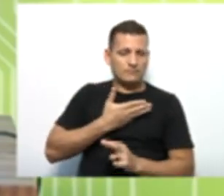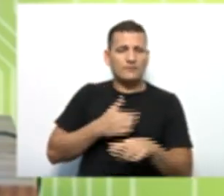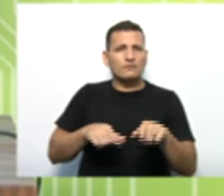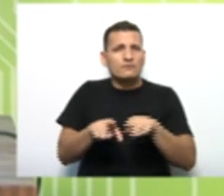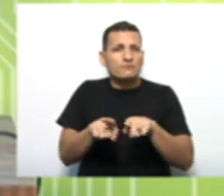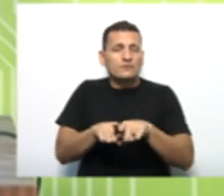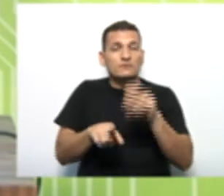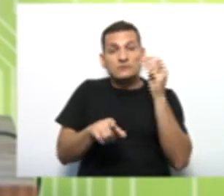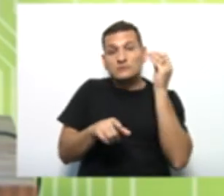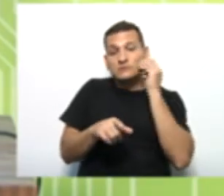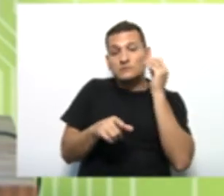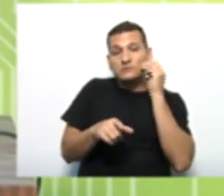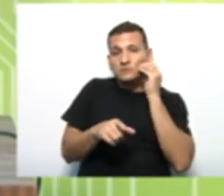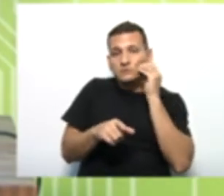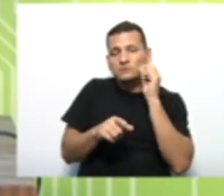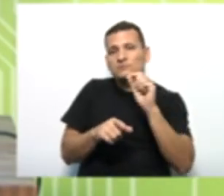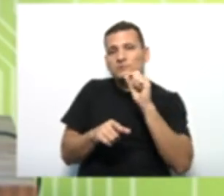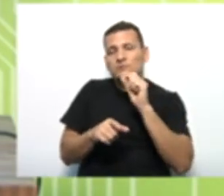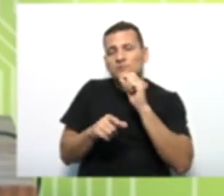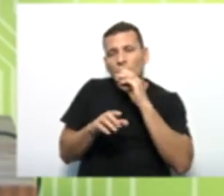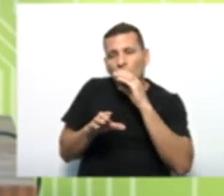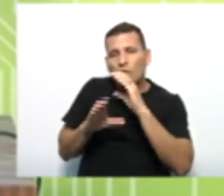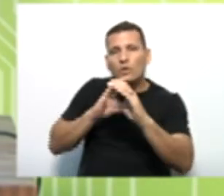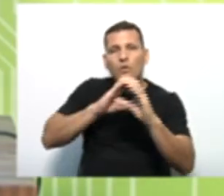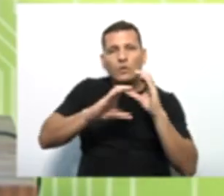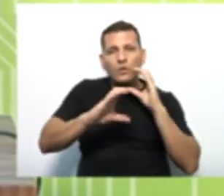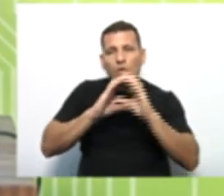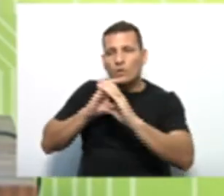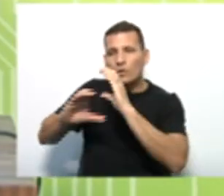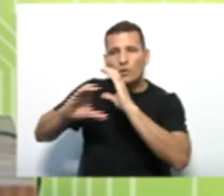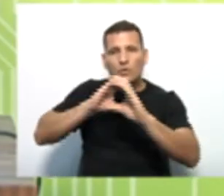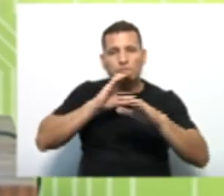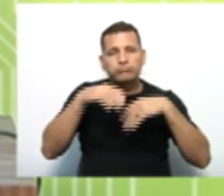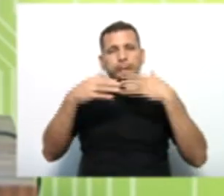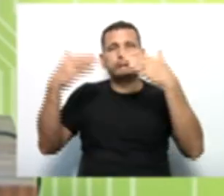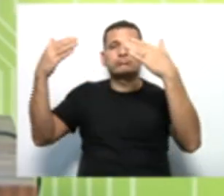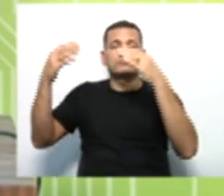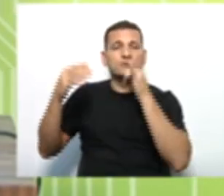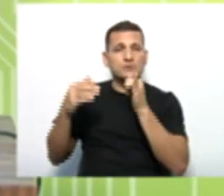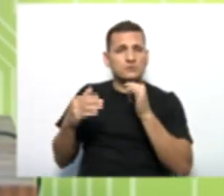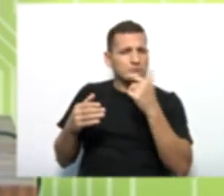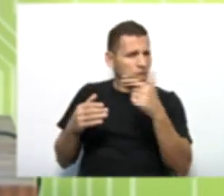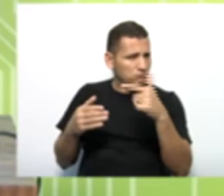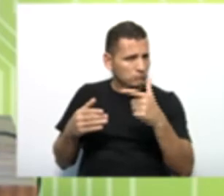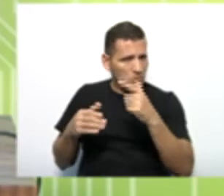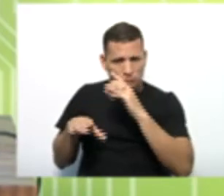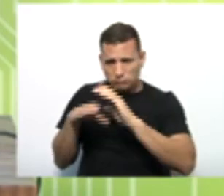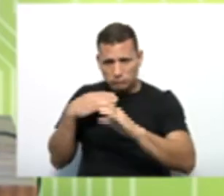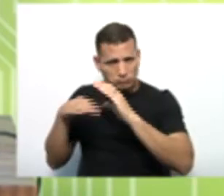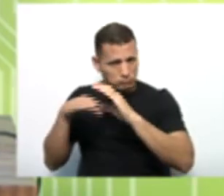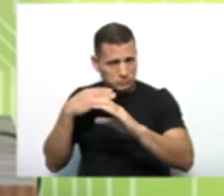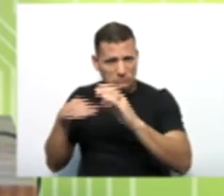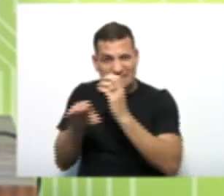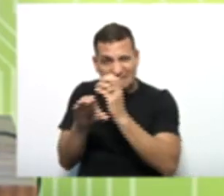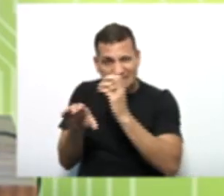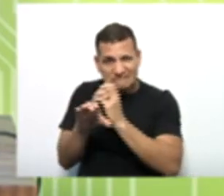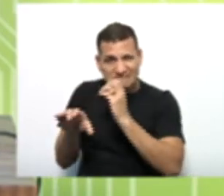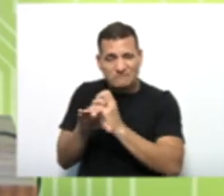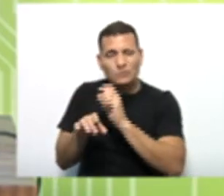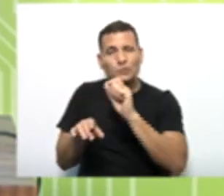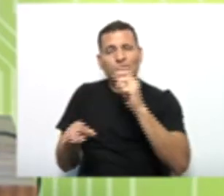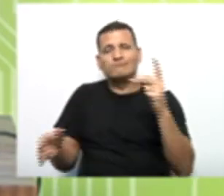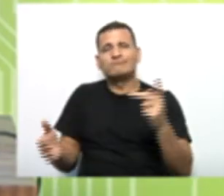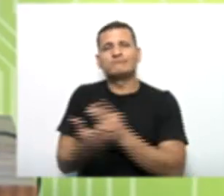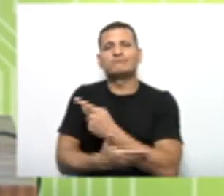tentando desenvolver uma boa comunicação. Porque sem uma boa comunicação, a gente pode acabar criando